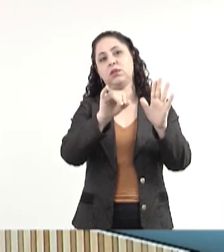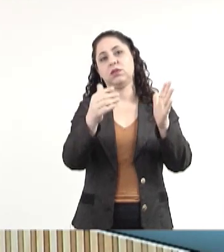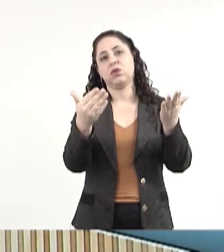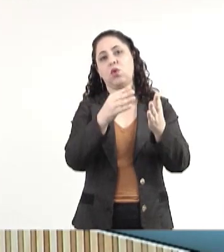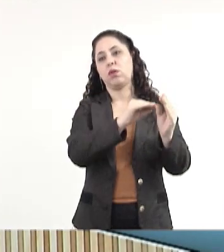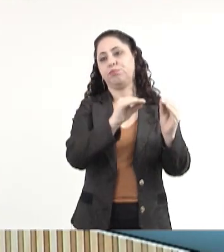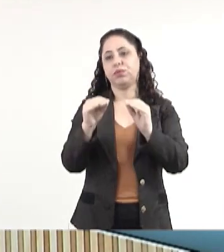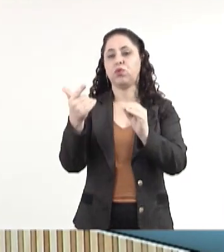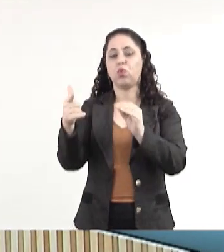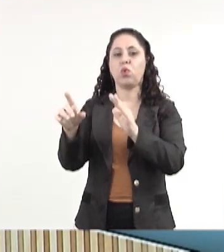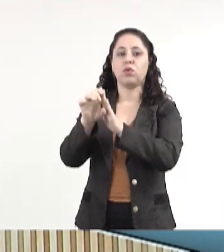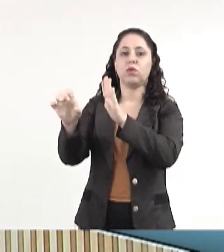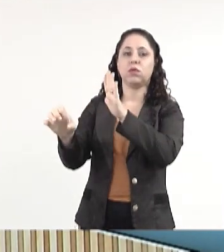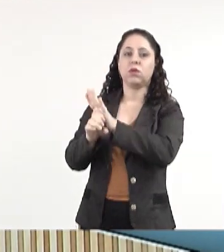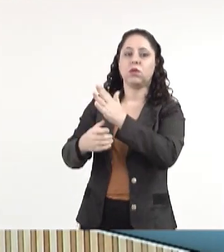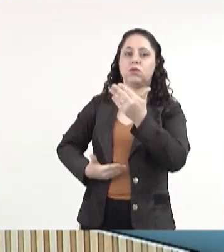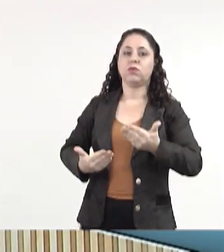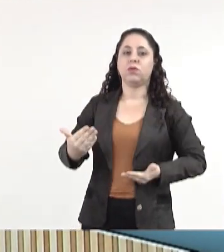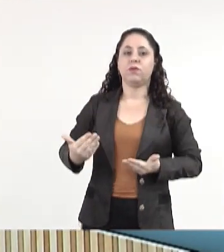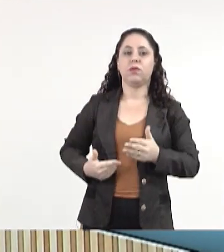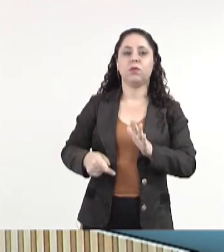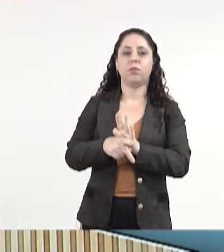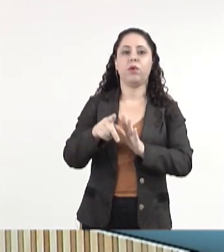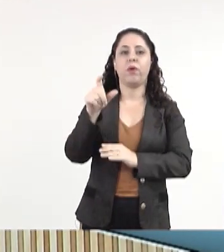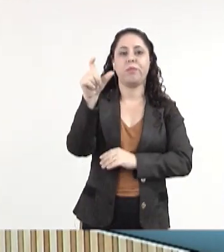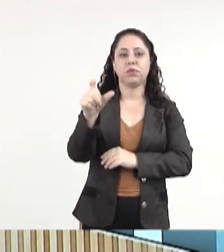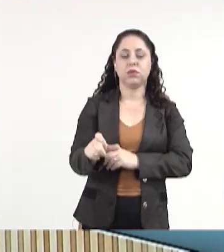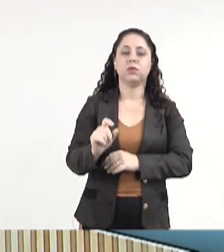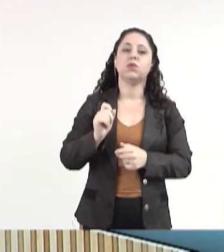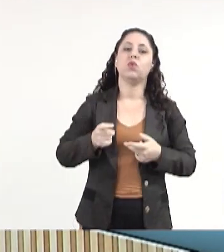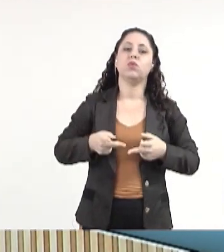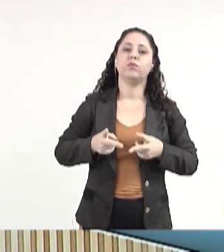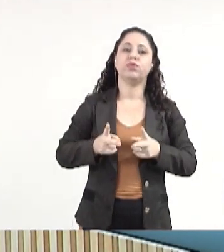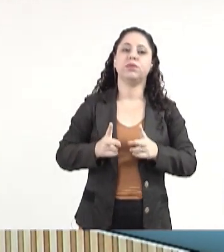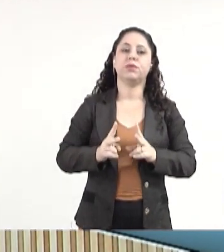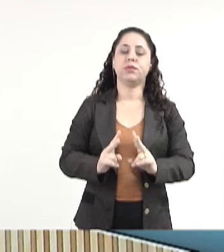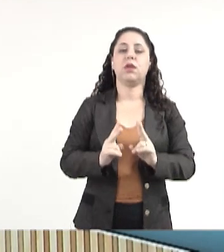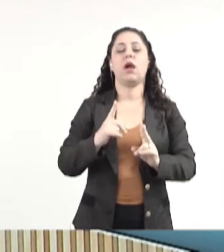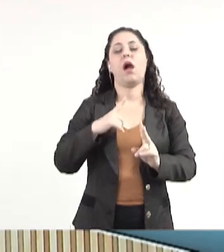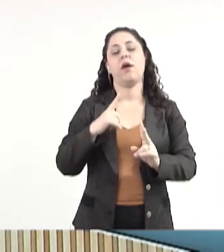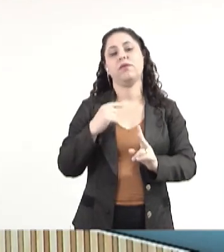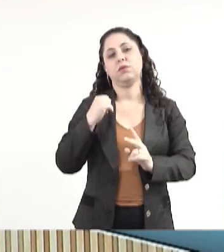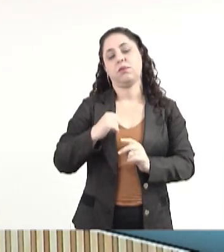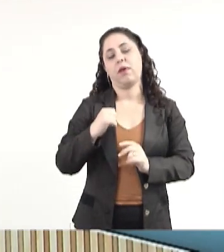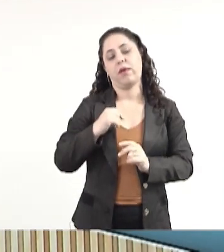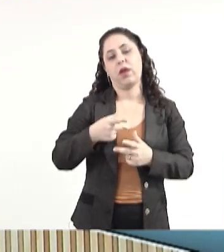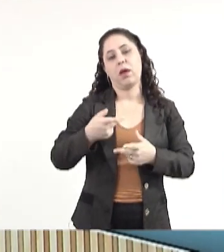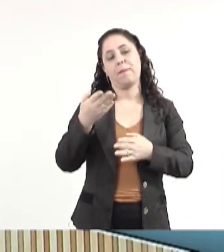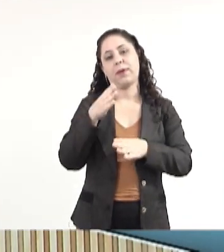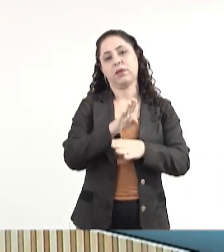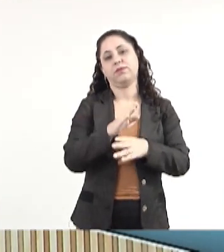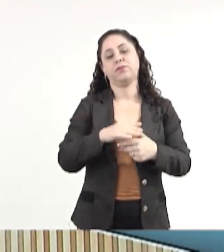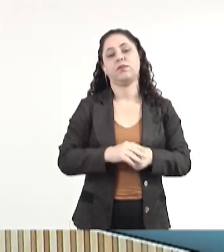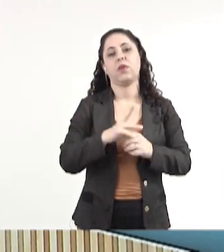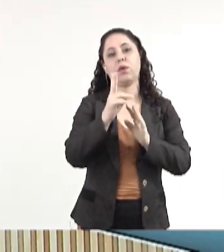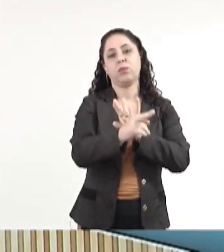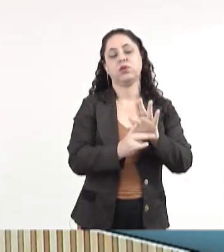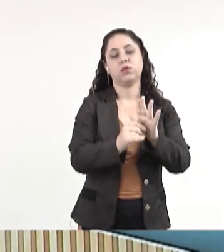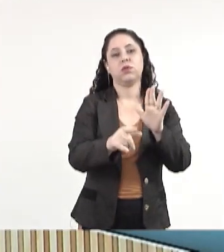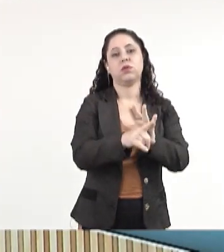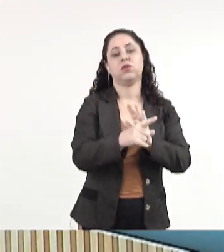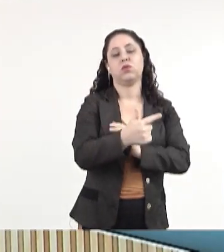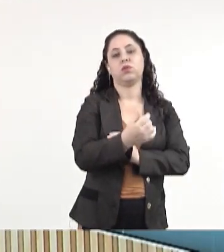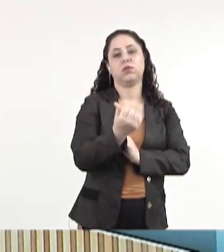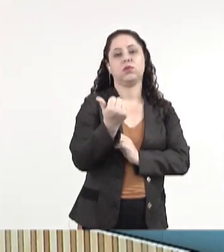para o Estatuto dos Servidores, e aí continuando então a concessão desse benefício. Projeto de lei então